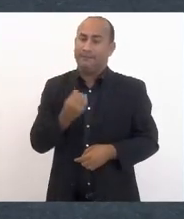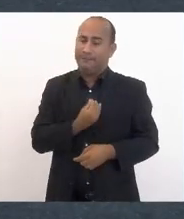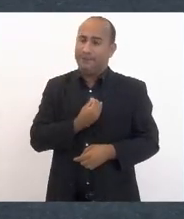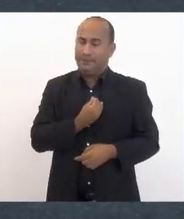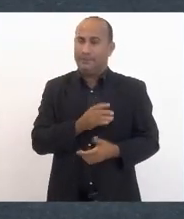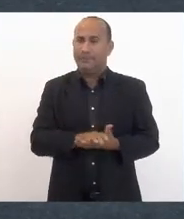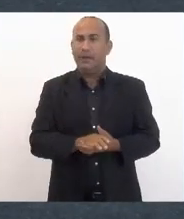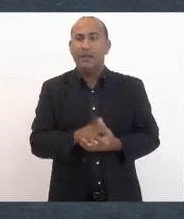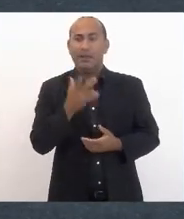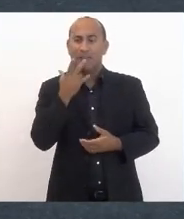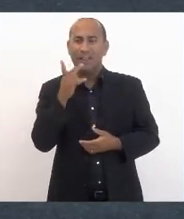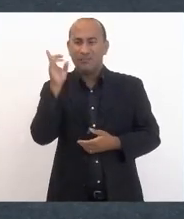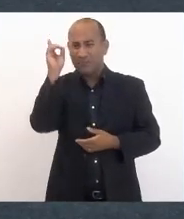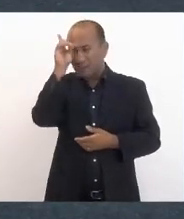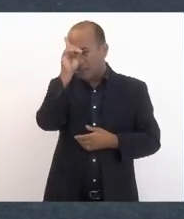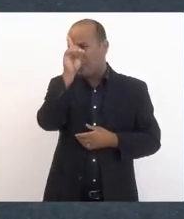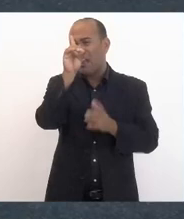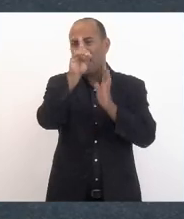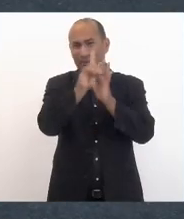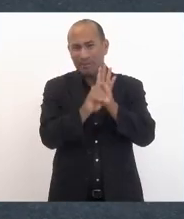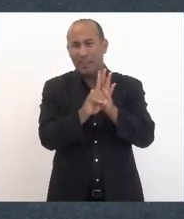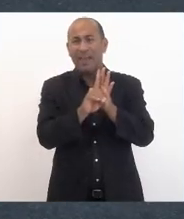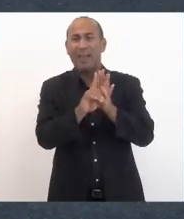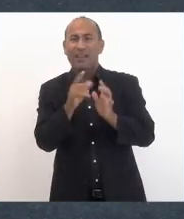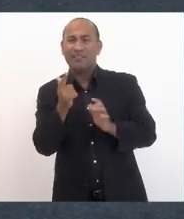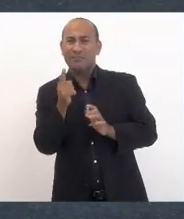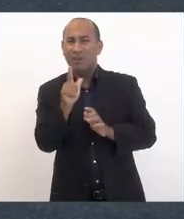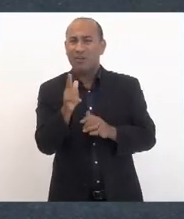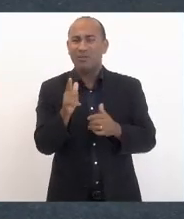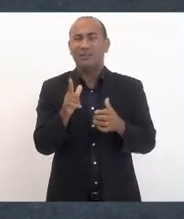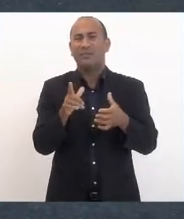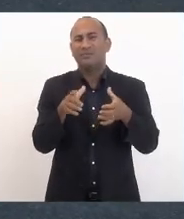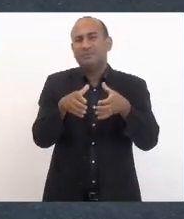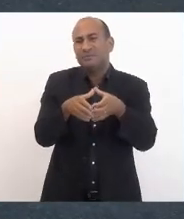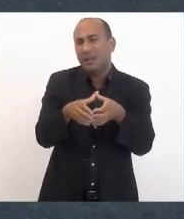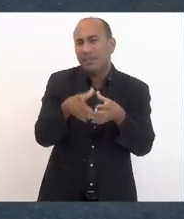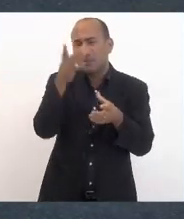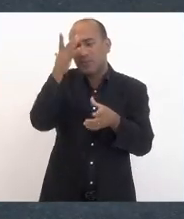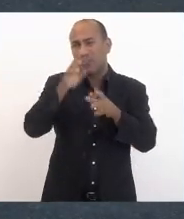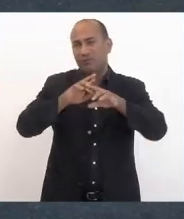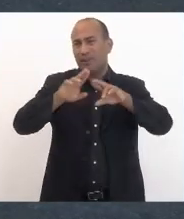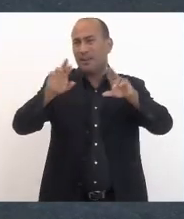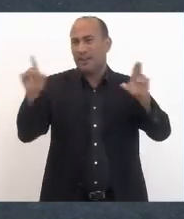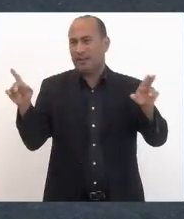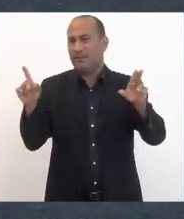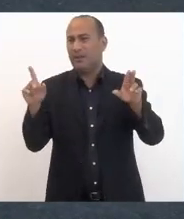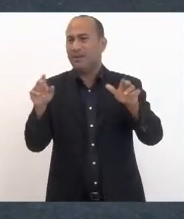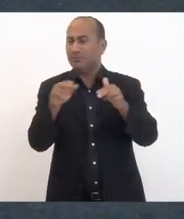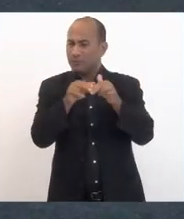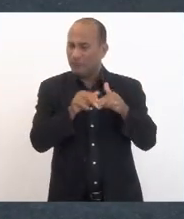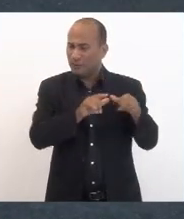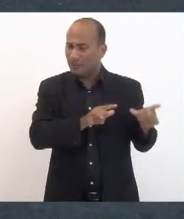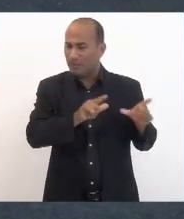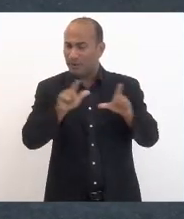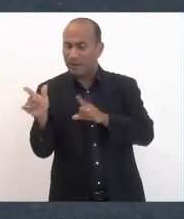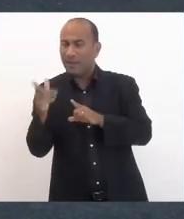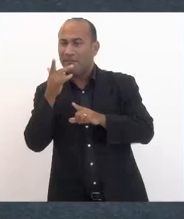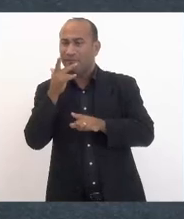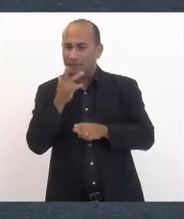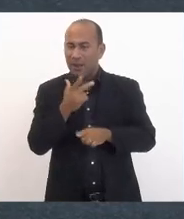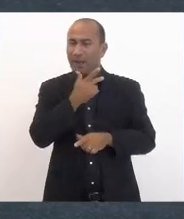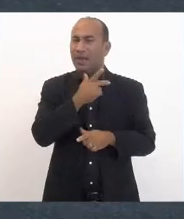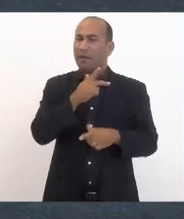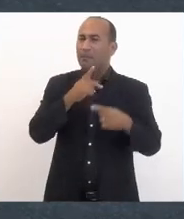da democracia, que no ambiente da boa convivência com a diversidade, este programa se impõe, MINC, como uma política